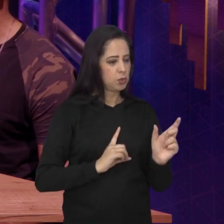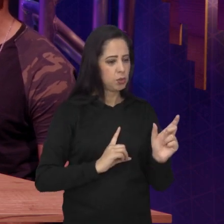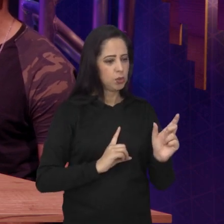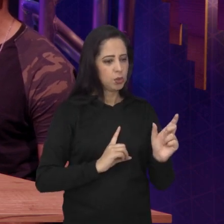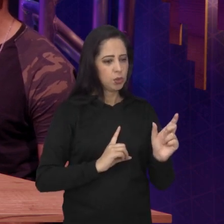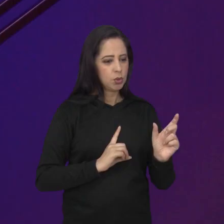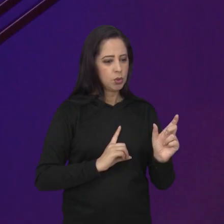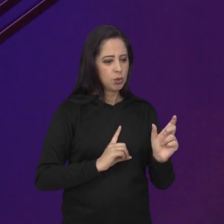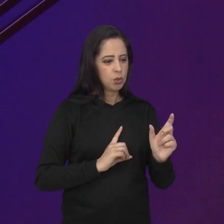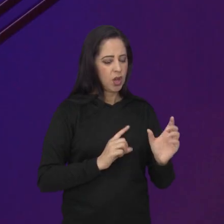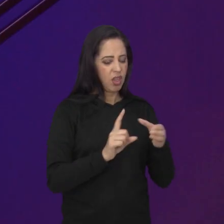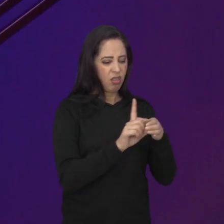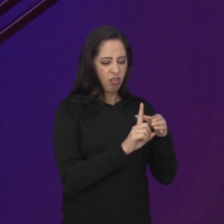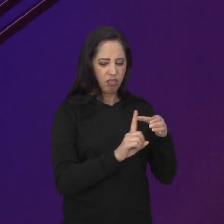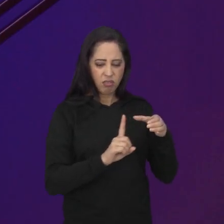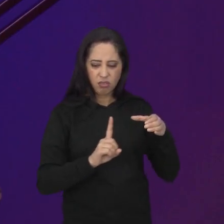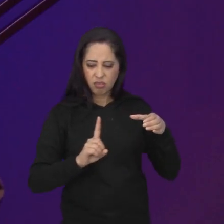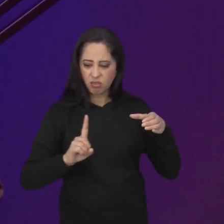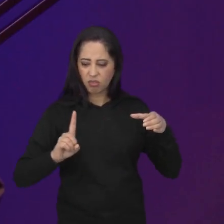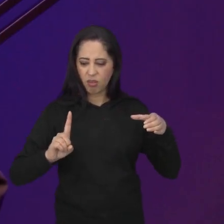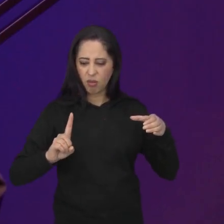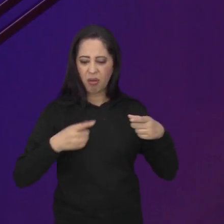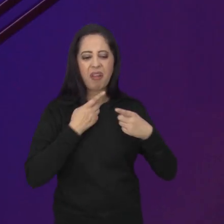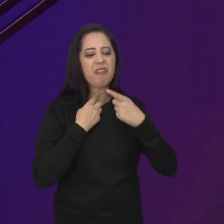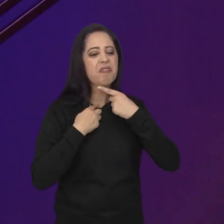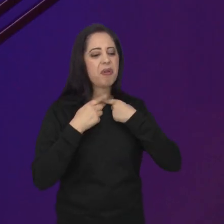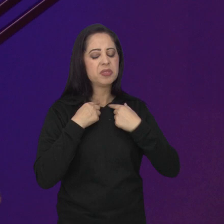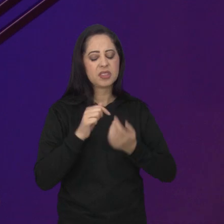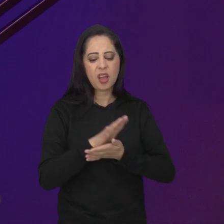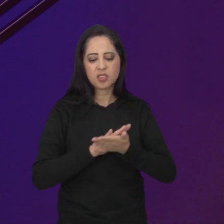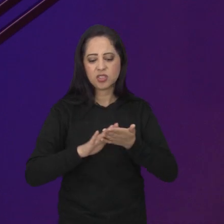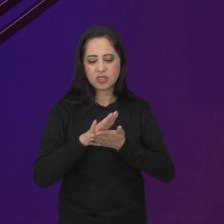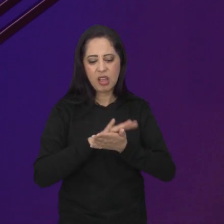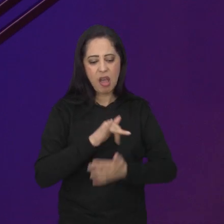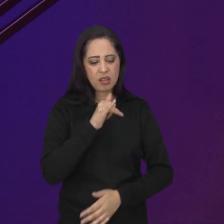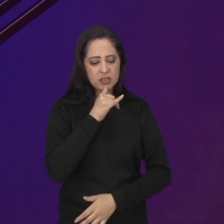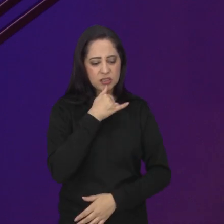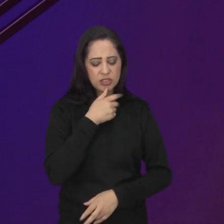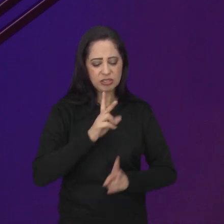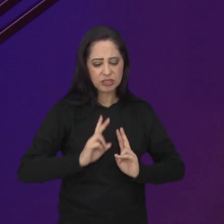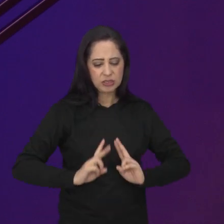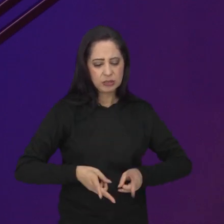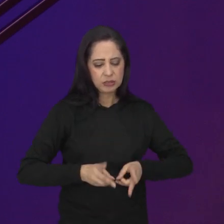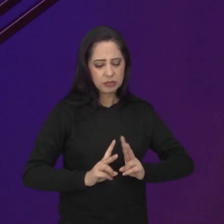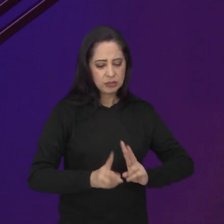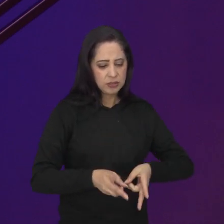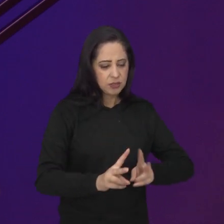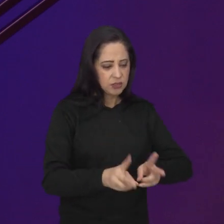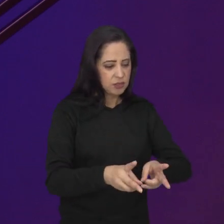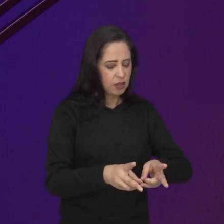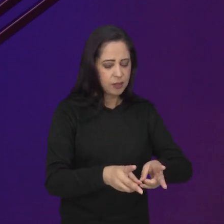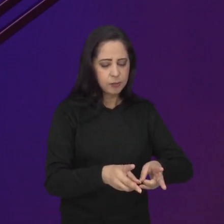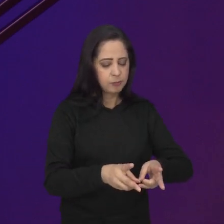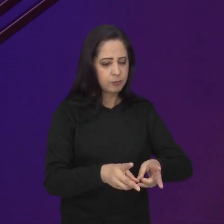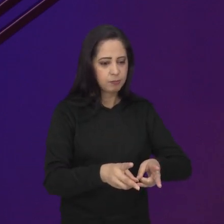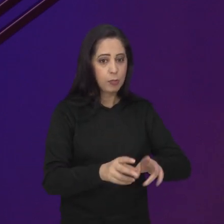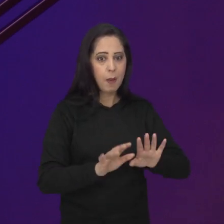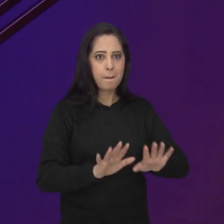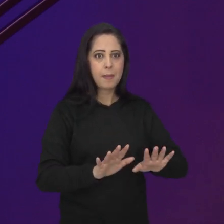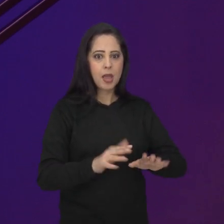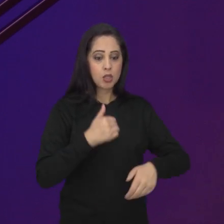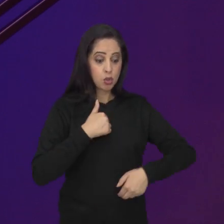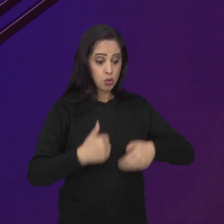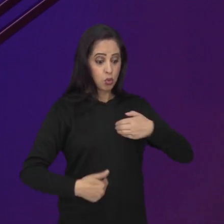ela te coloca num estado em que, né, você se isola, você não tem vontade de fazer nada, você fica muito triste, mas se você for parar para